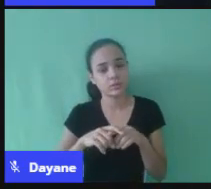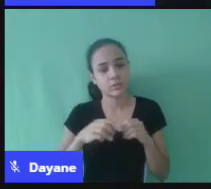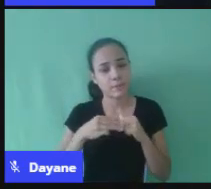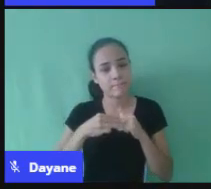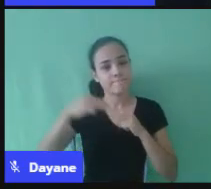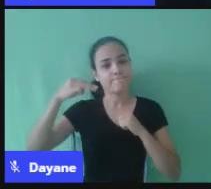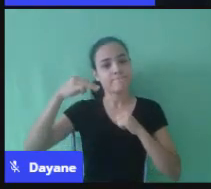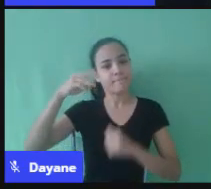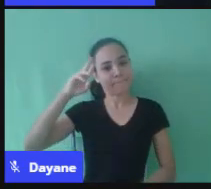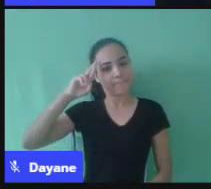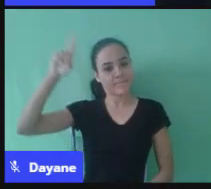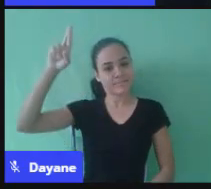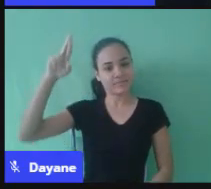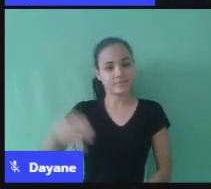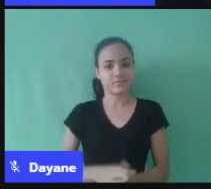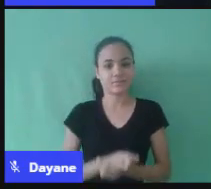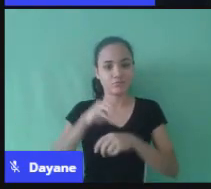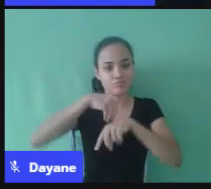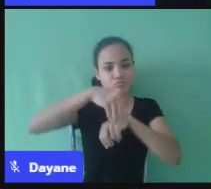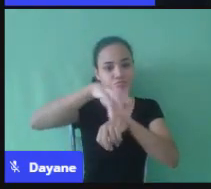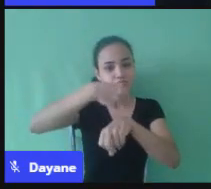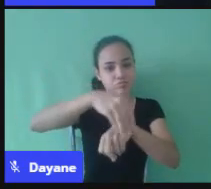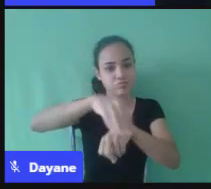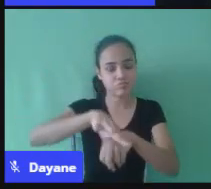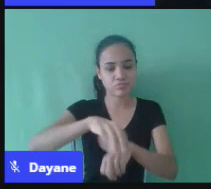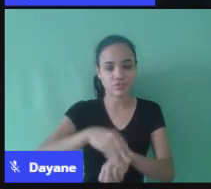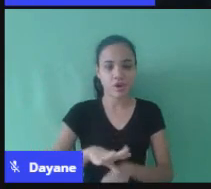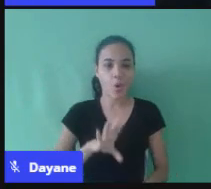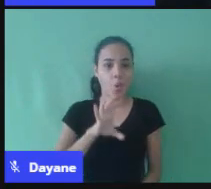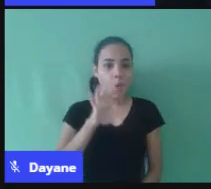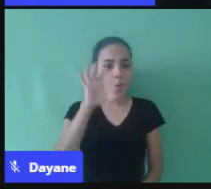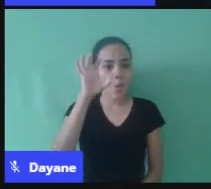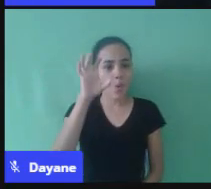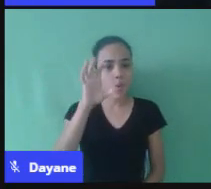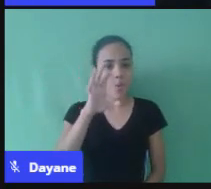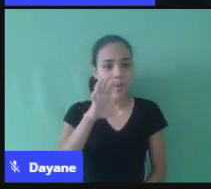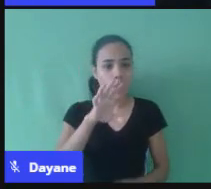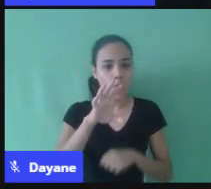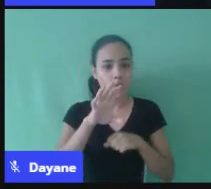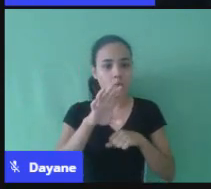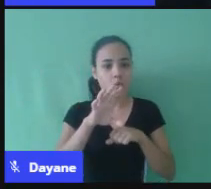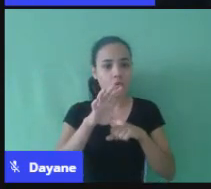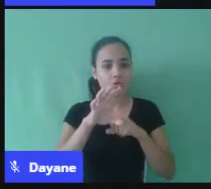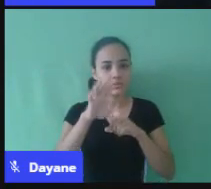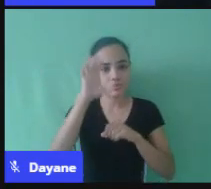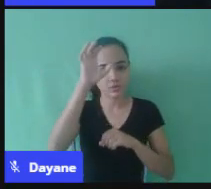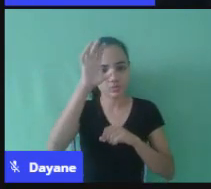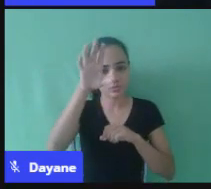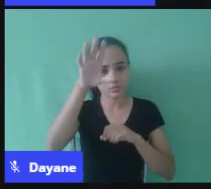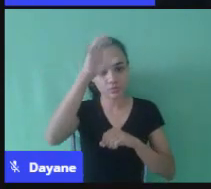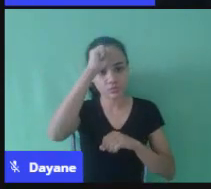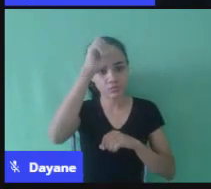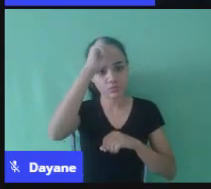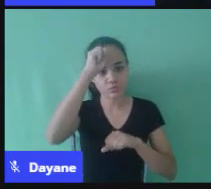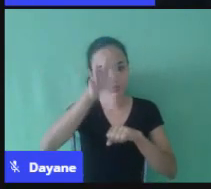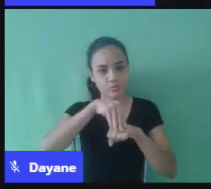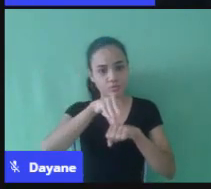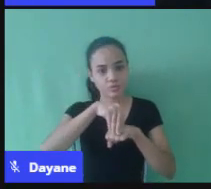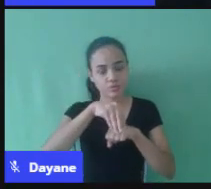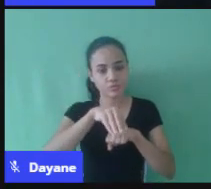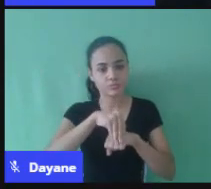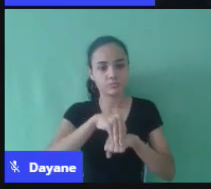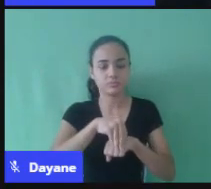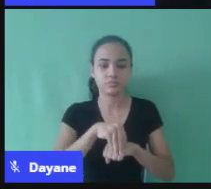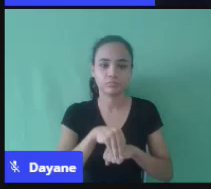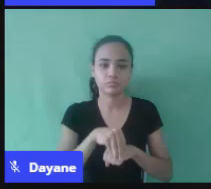conhecimento. Passamos em pouco tempo de consumidores da grande mídia para